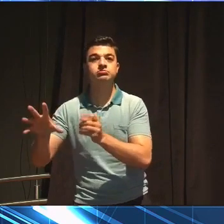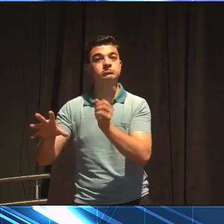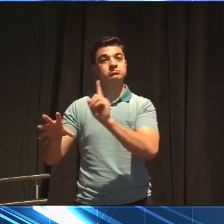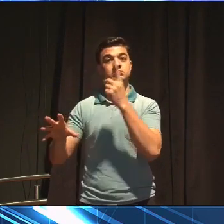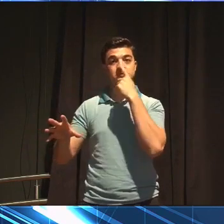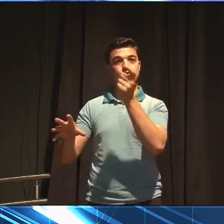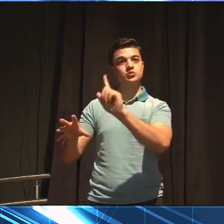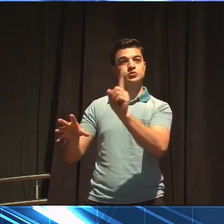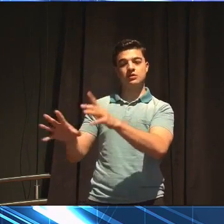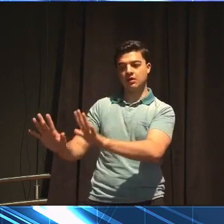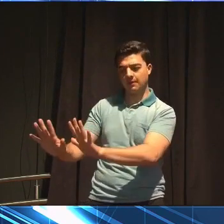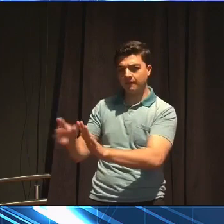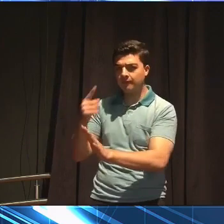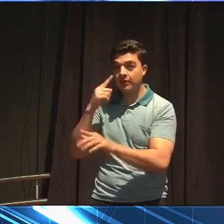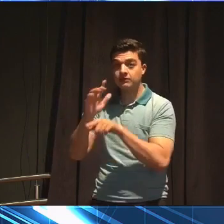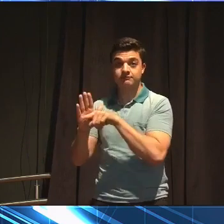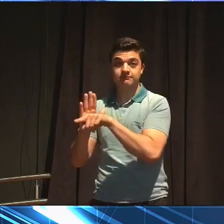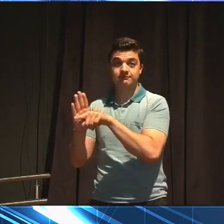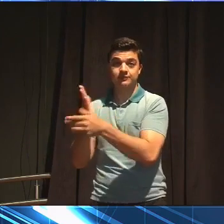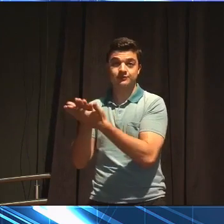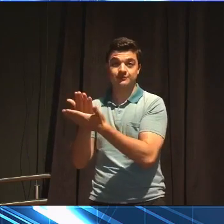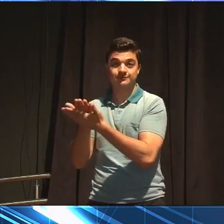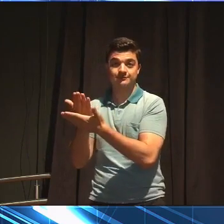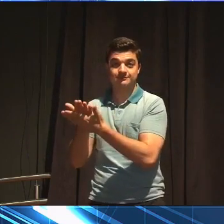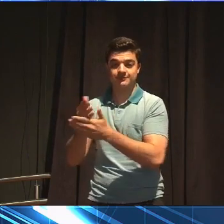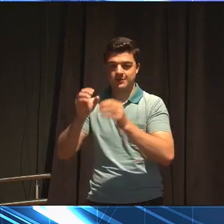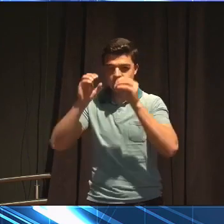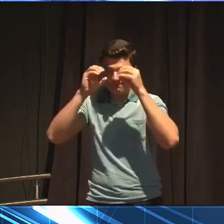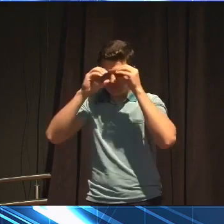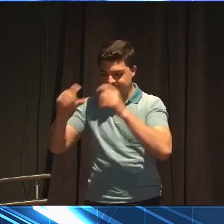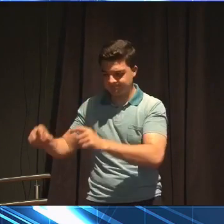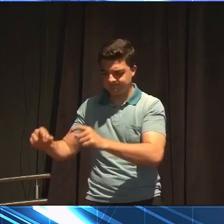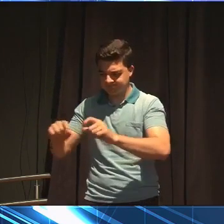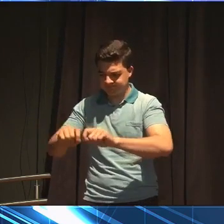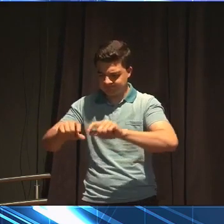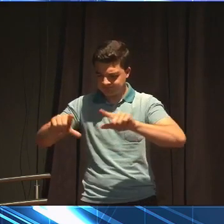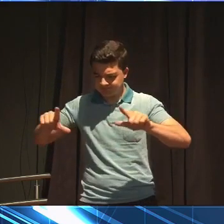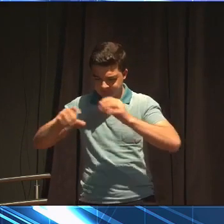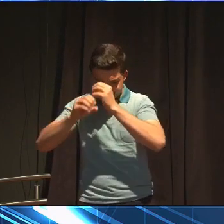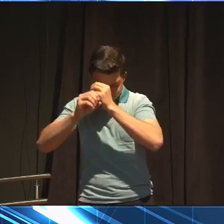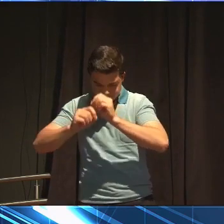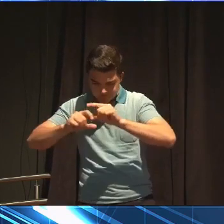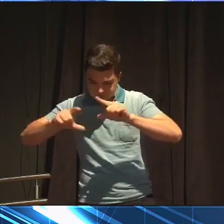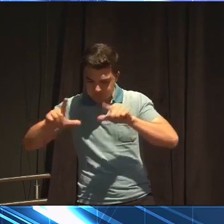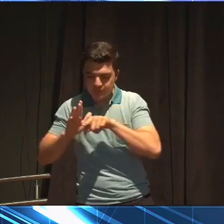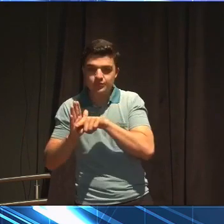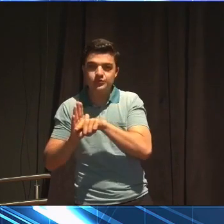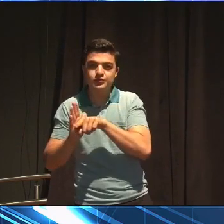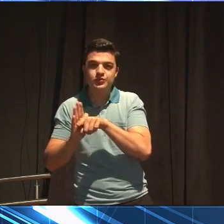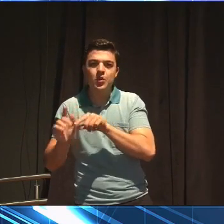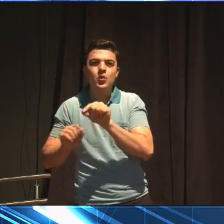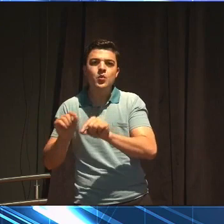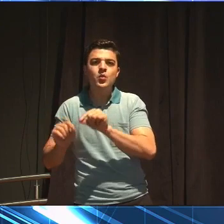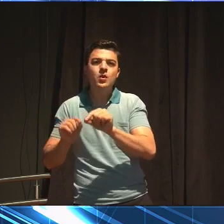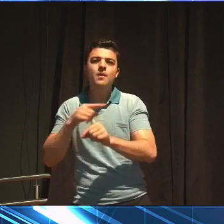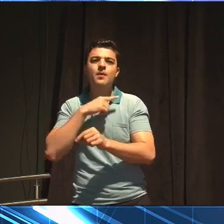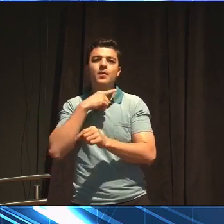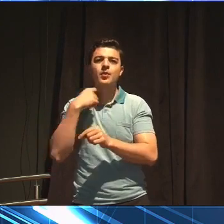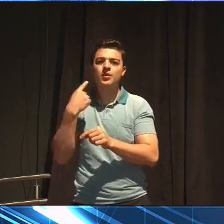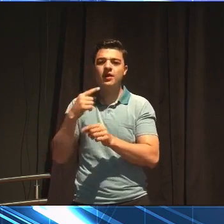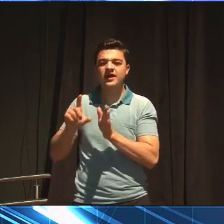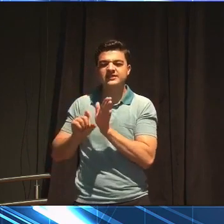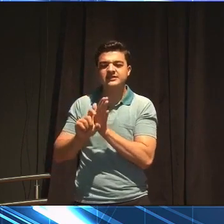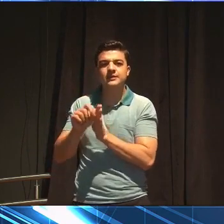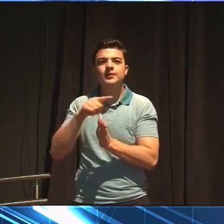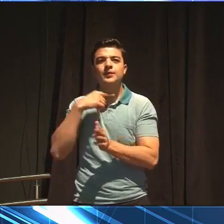ele se deu conta que tinha um ambiente com esses fungos e que talvez alguma